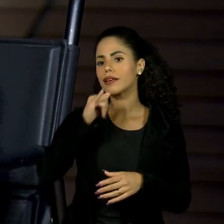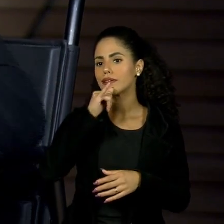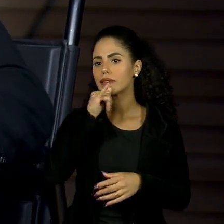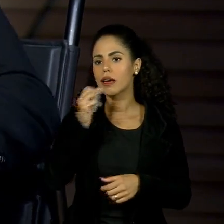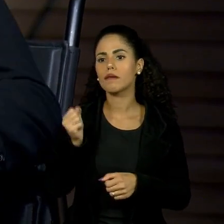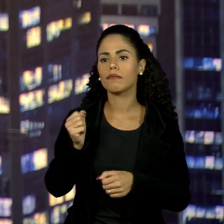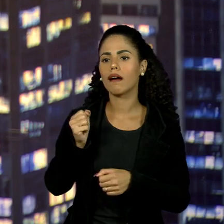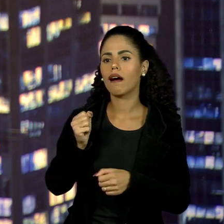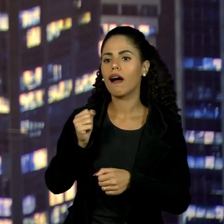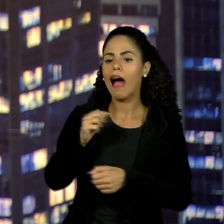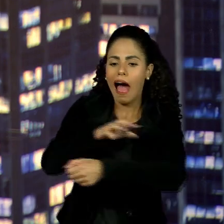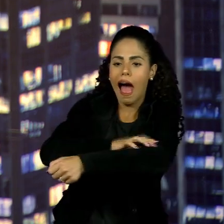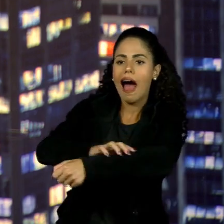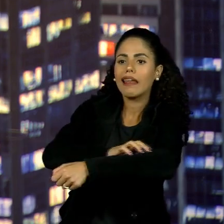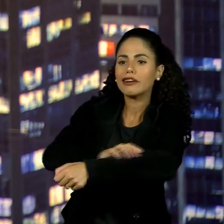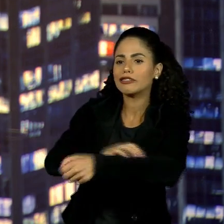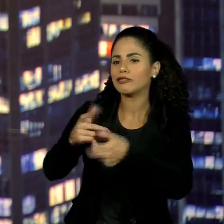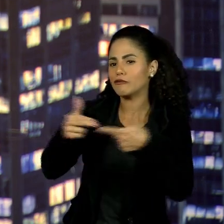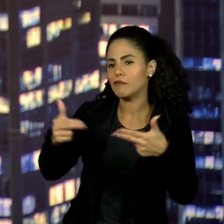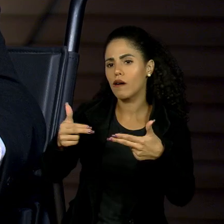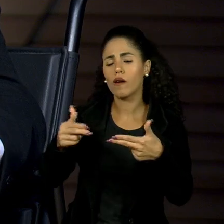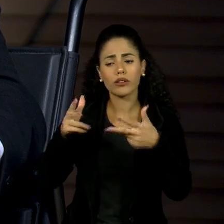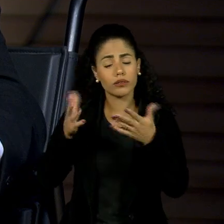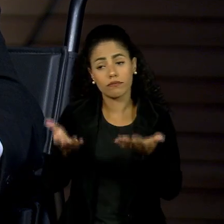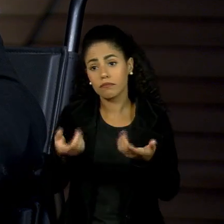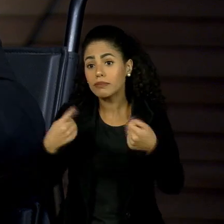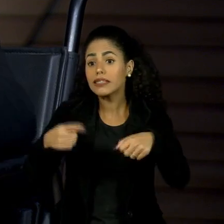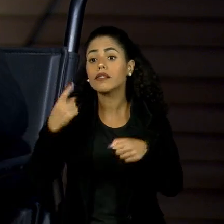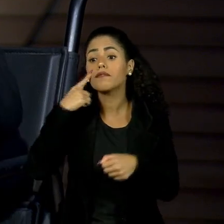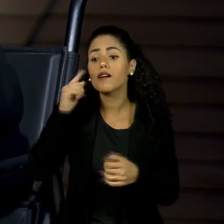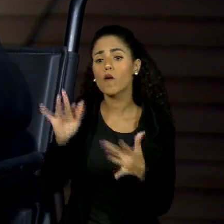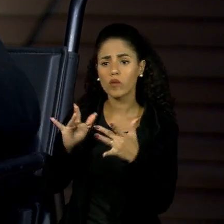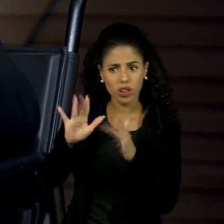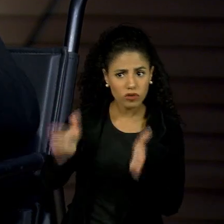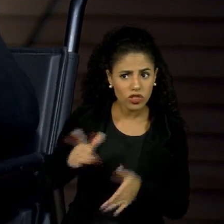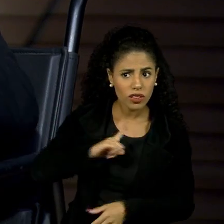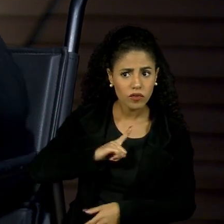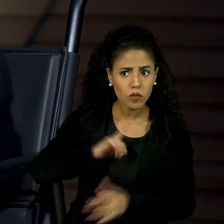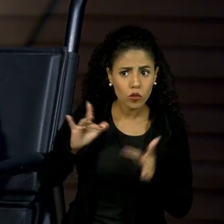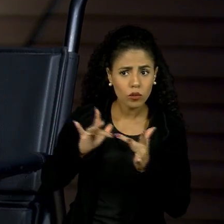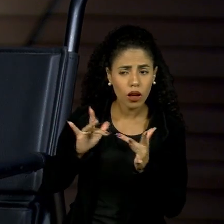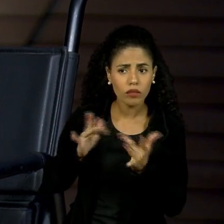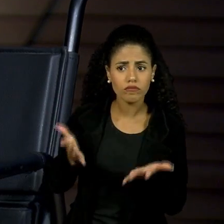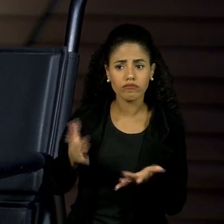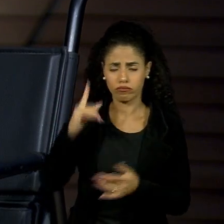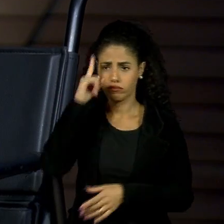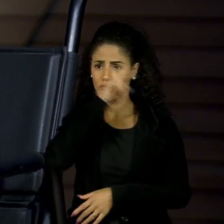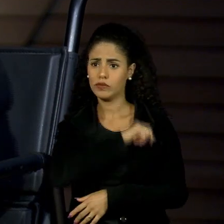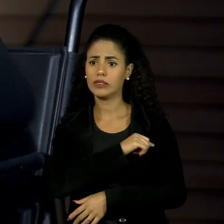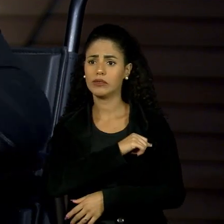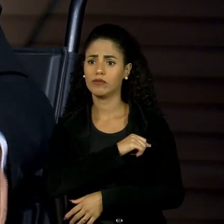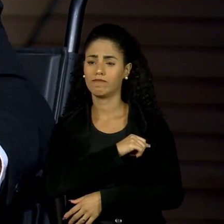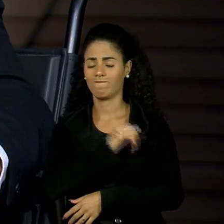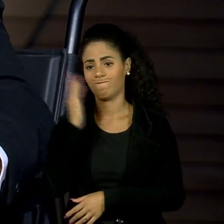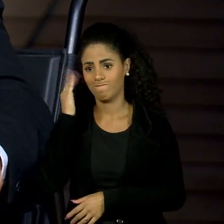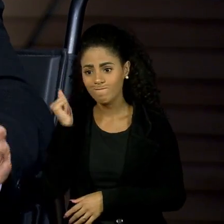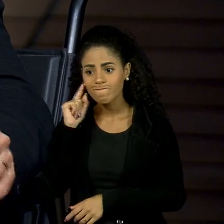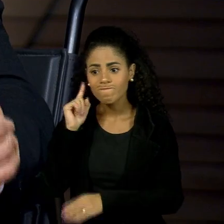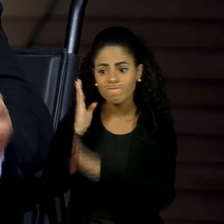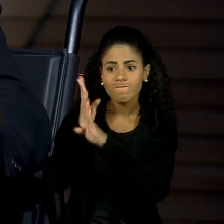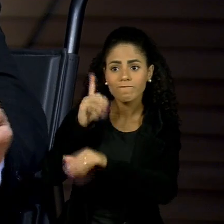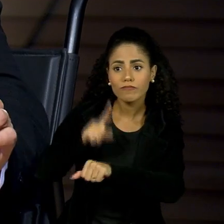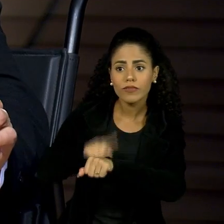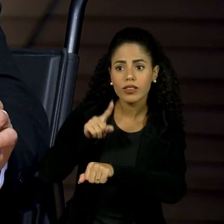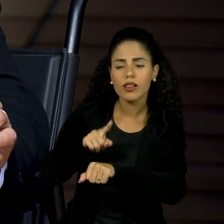mas nunca comi macadâmia, então nunca descobri isso. Então, hoje, no Sistema Único de Saúde, dedicado especificamente à saúde mental, nós